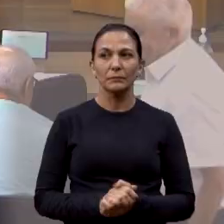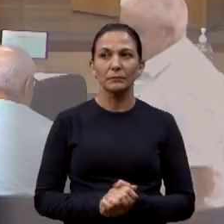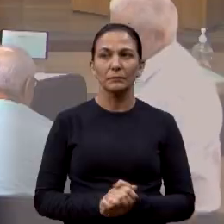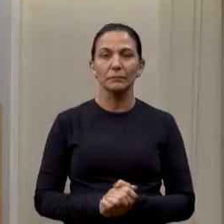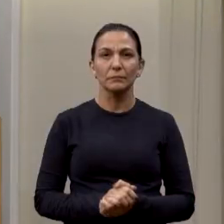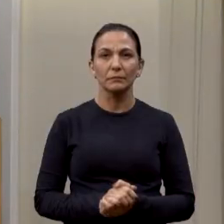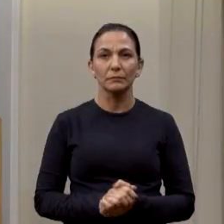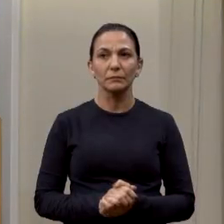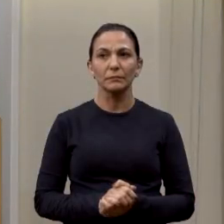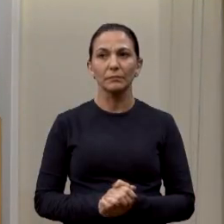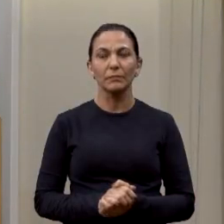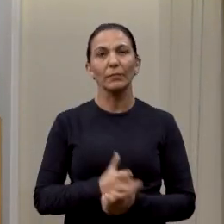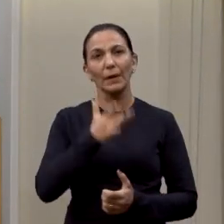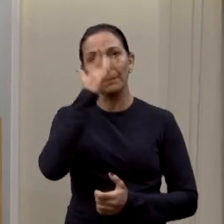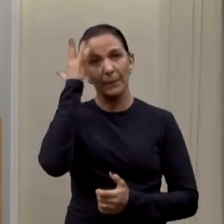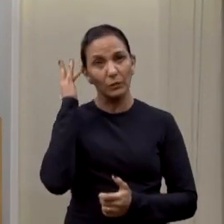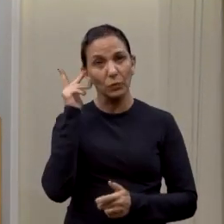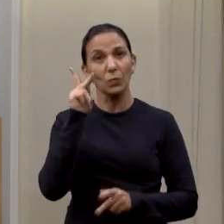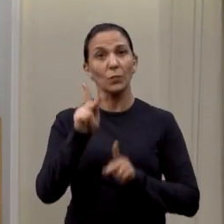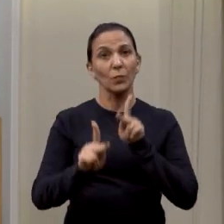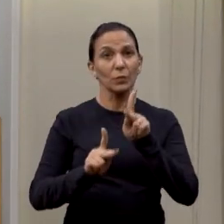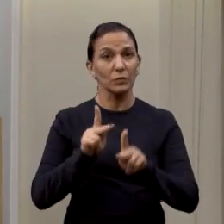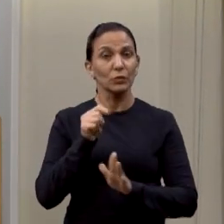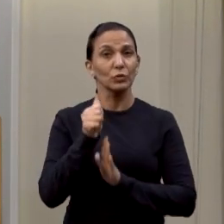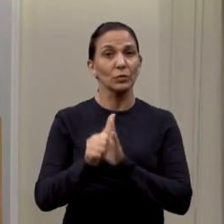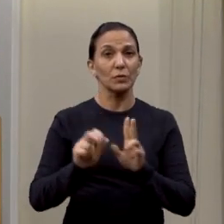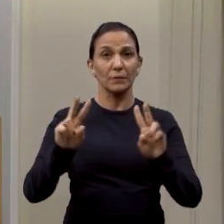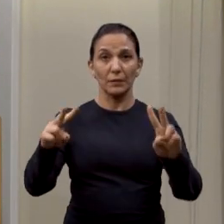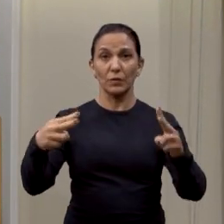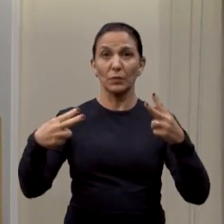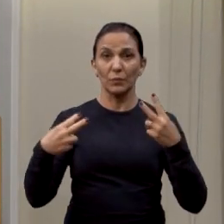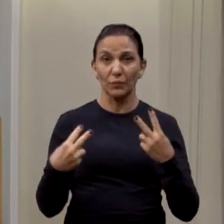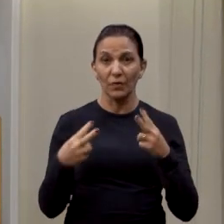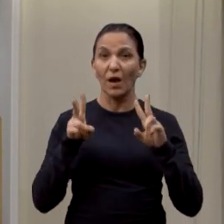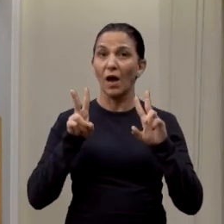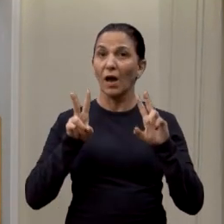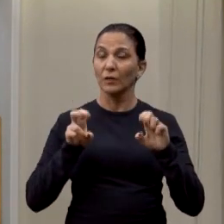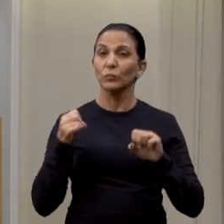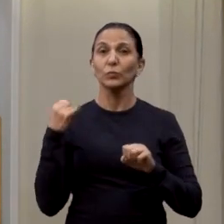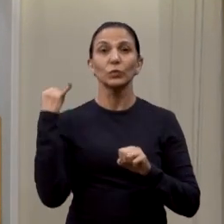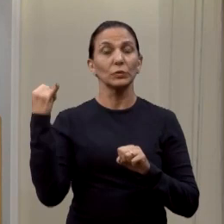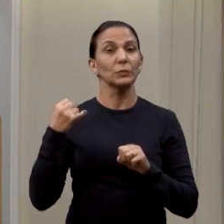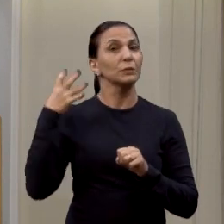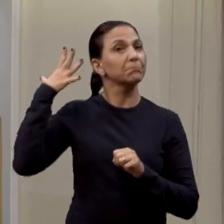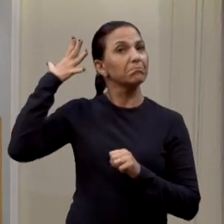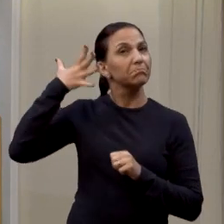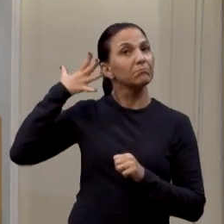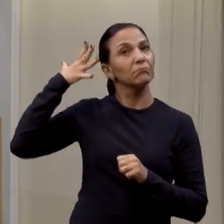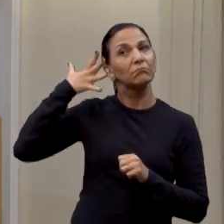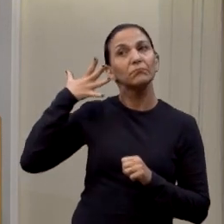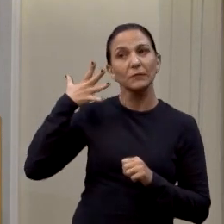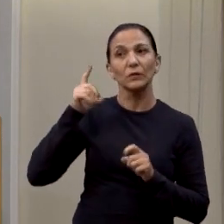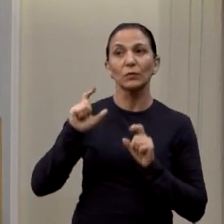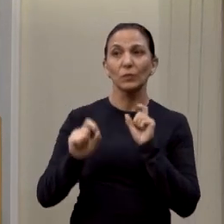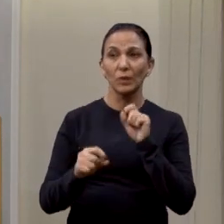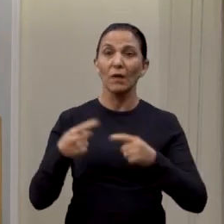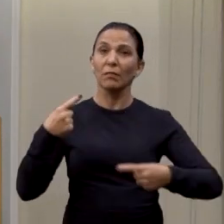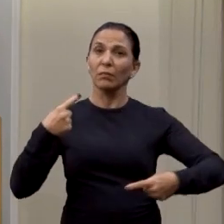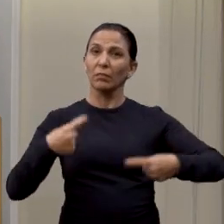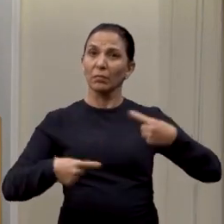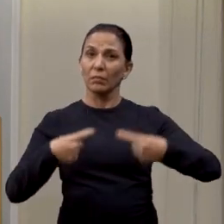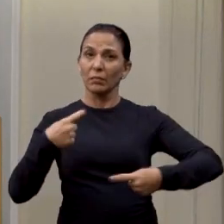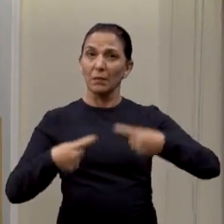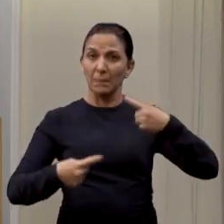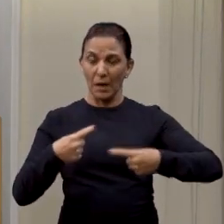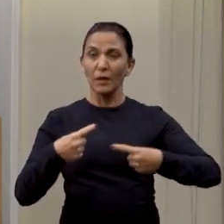Olá, população de Araraquara que nos acompanha nessa sessão. Gostaria de trazer um assunto muito importante e que deveria ser o debate,